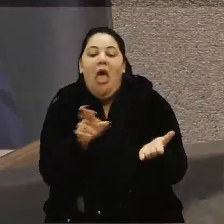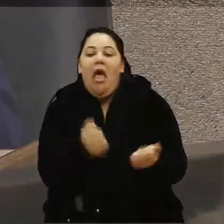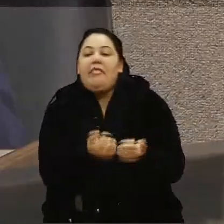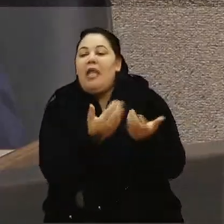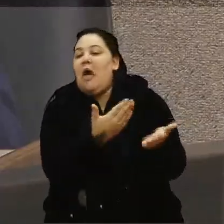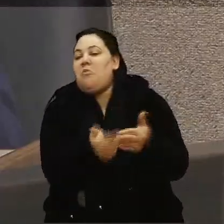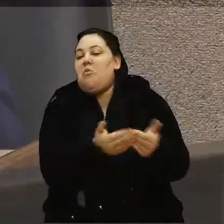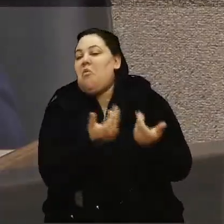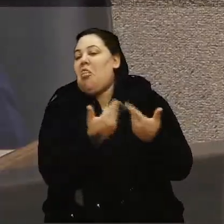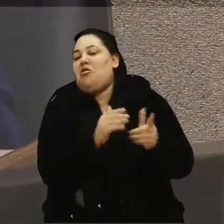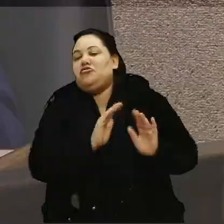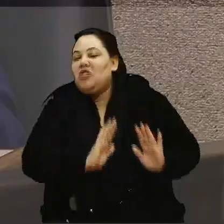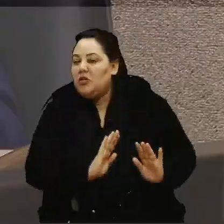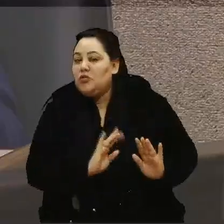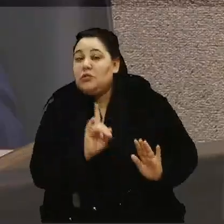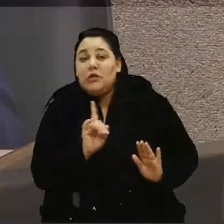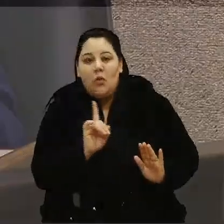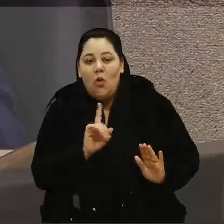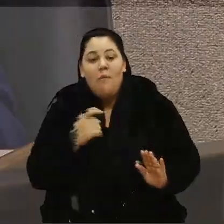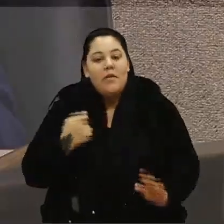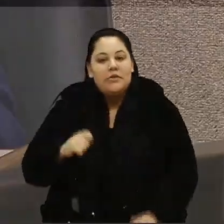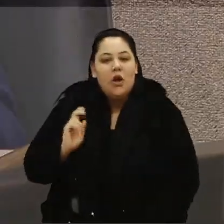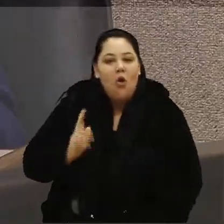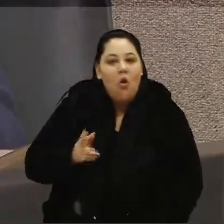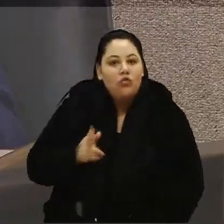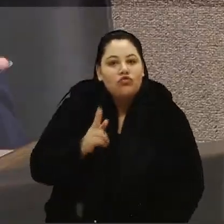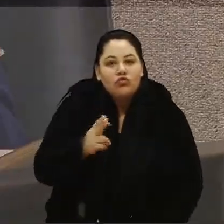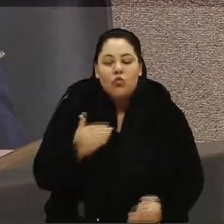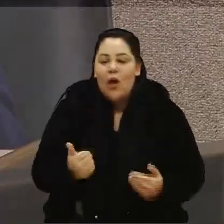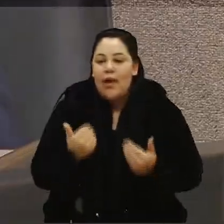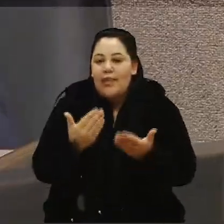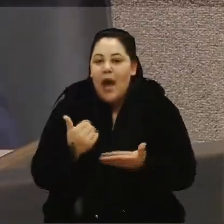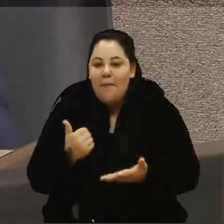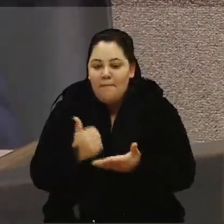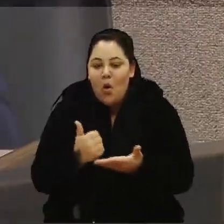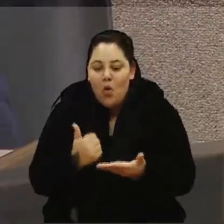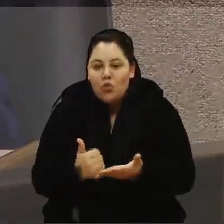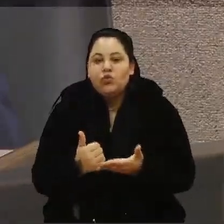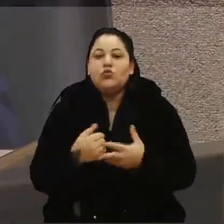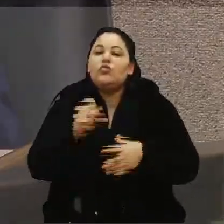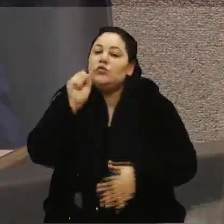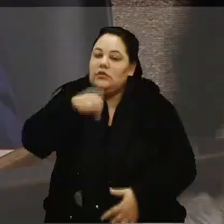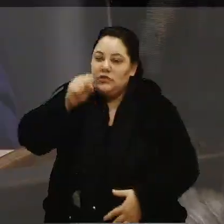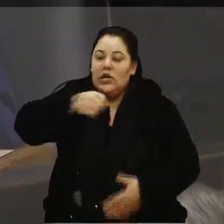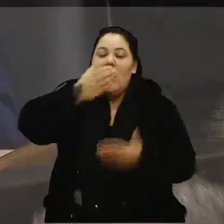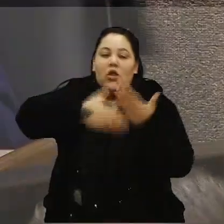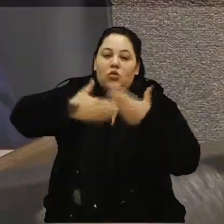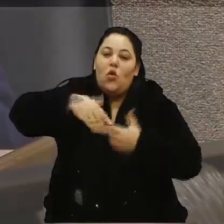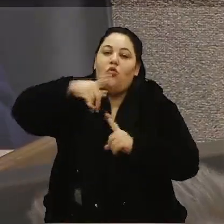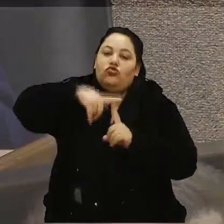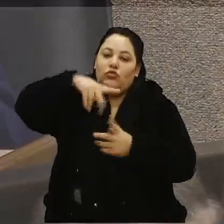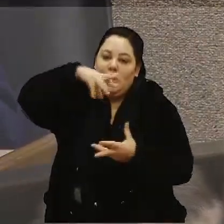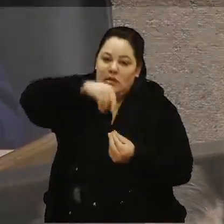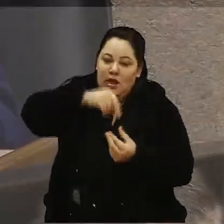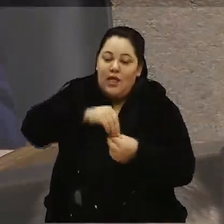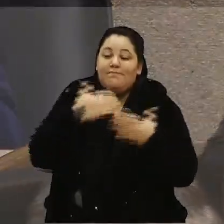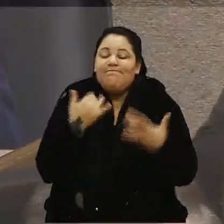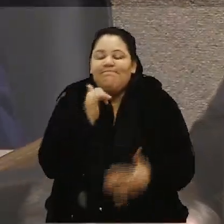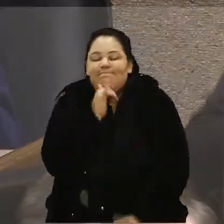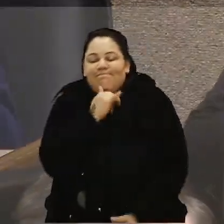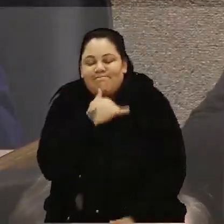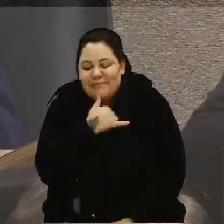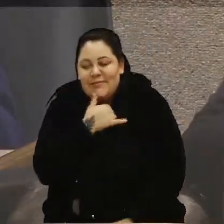né? A gente precisa continuar dando apoio e suporte a essas reciclagens. E isso, infelizmente, não